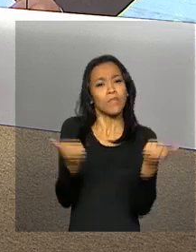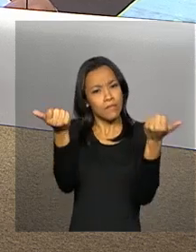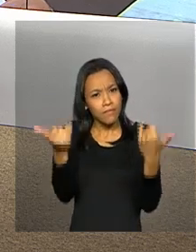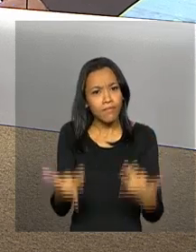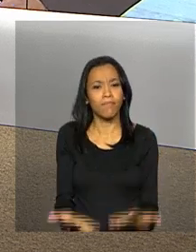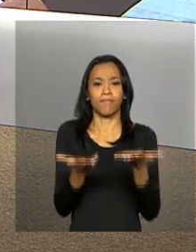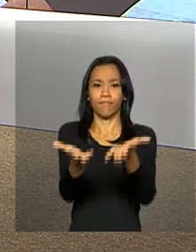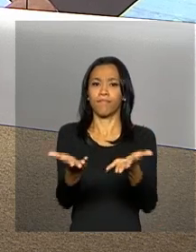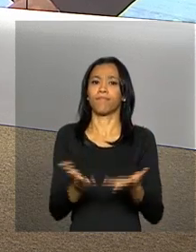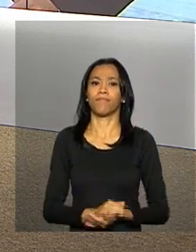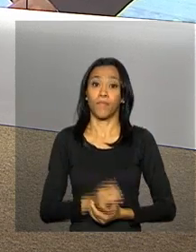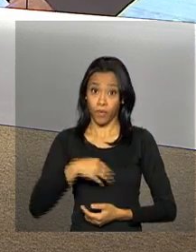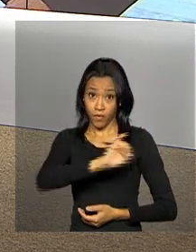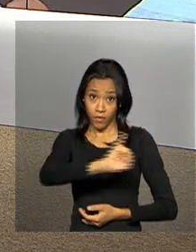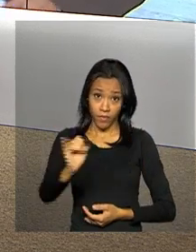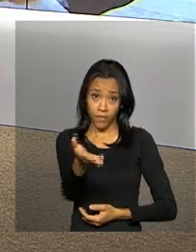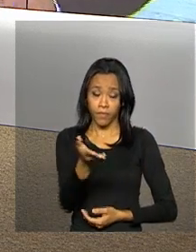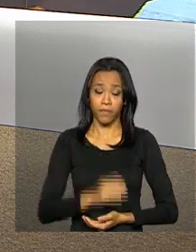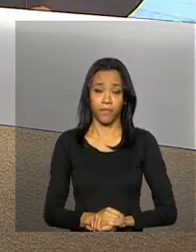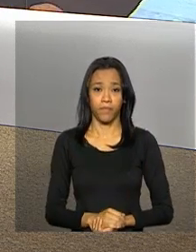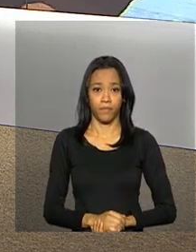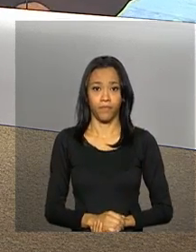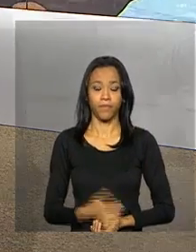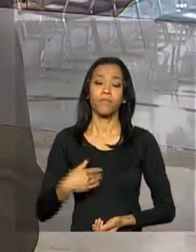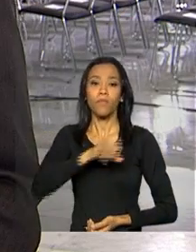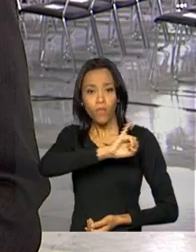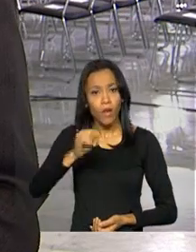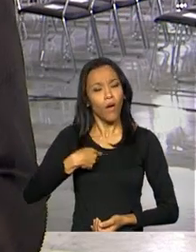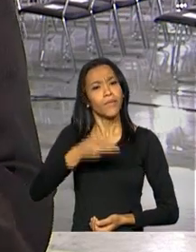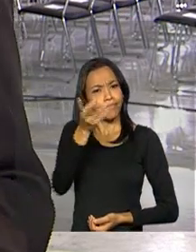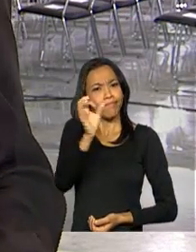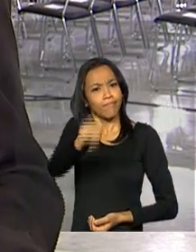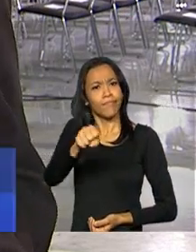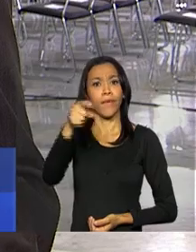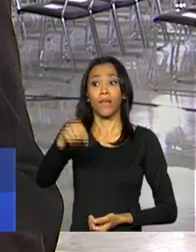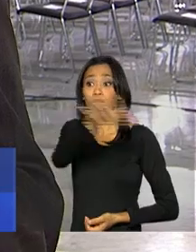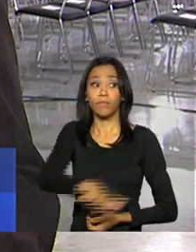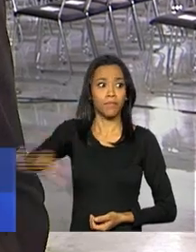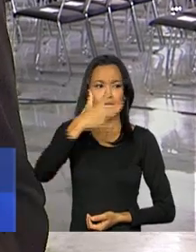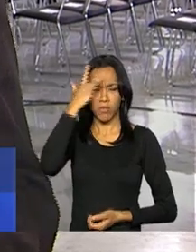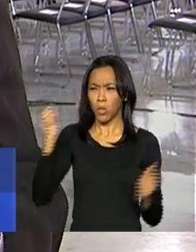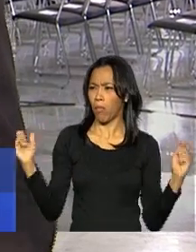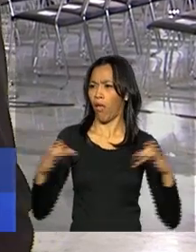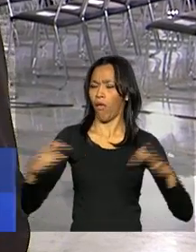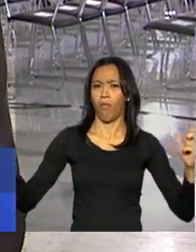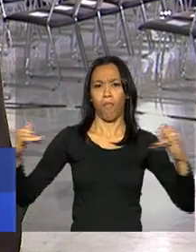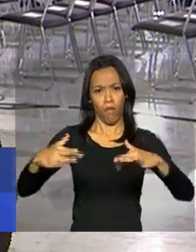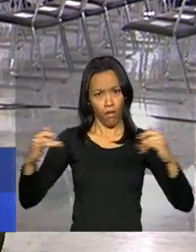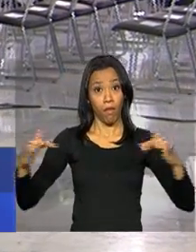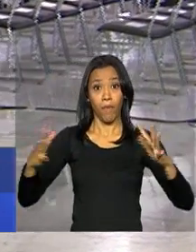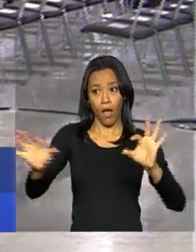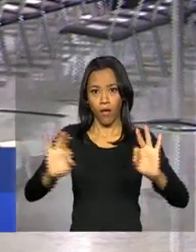vivo nos traz as informações. Oi, João Pedro. Oi, Daniela, é isso mesmo. Aqui no Palácio do Planalto a movimentação já é grande para